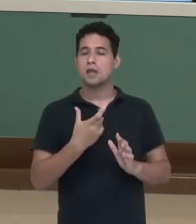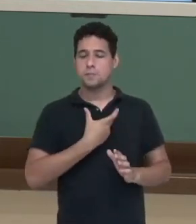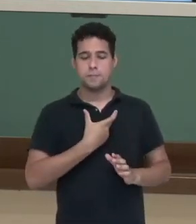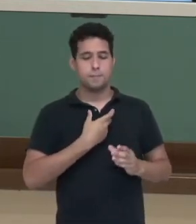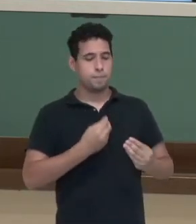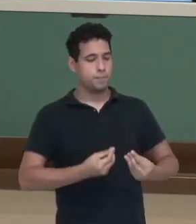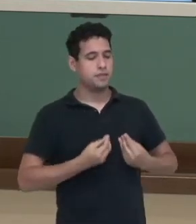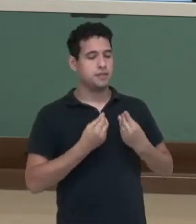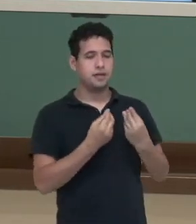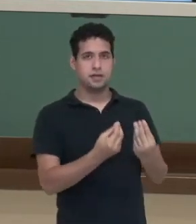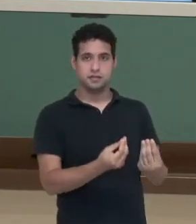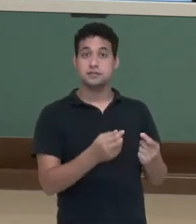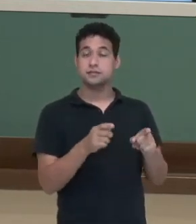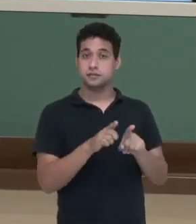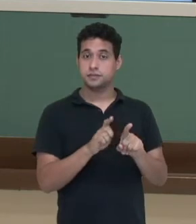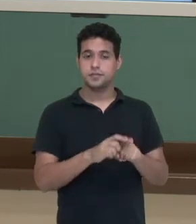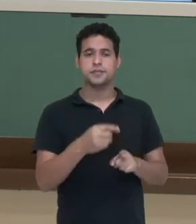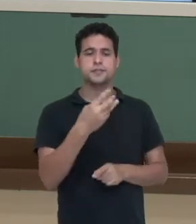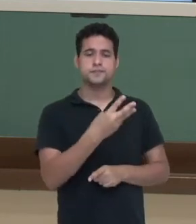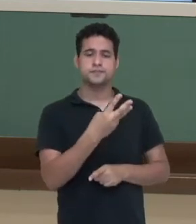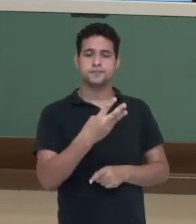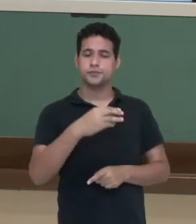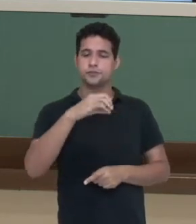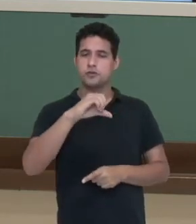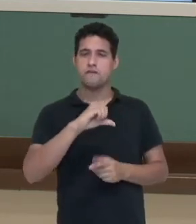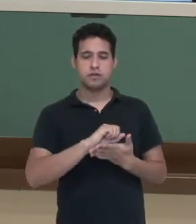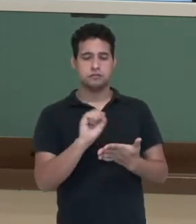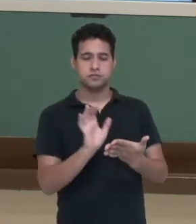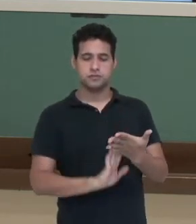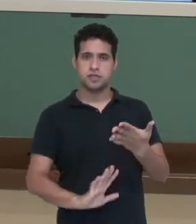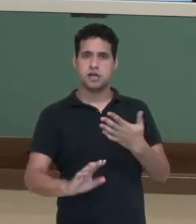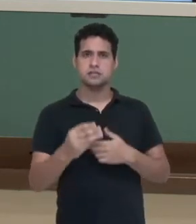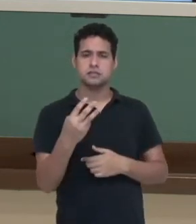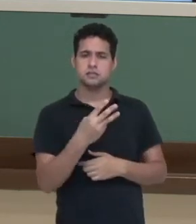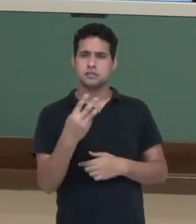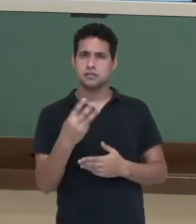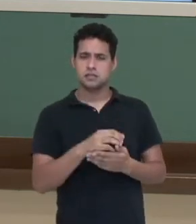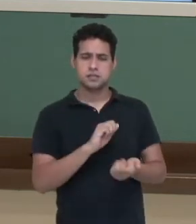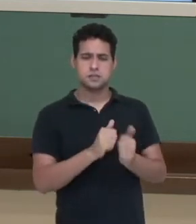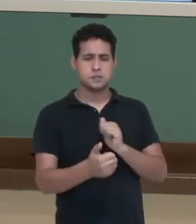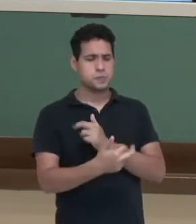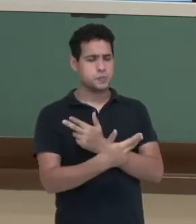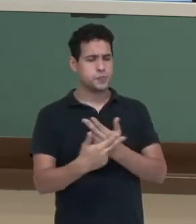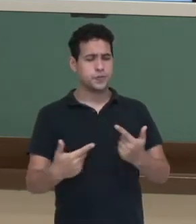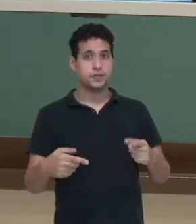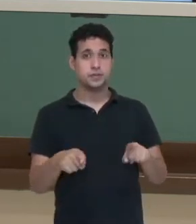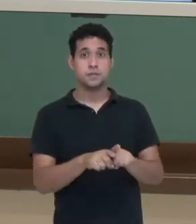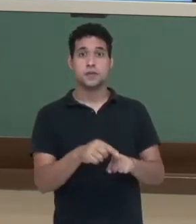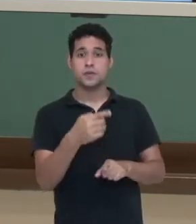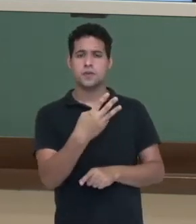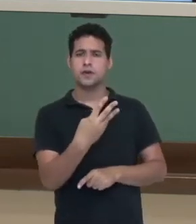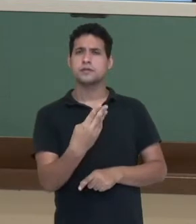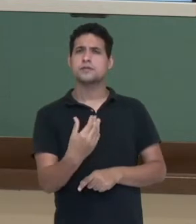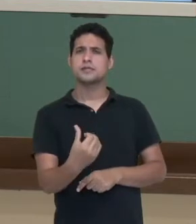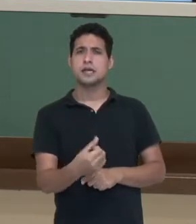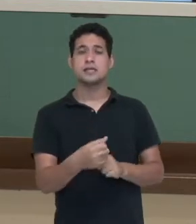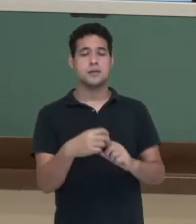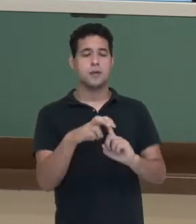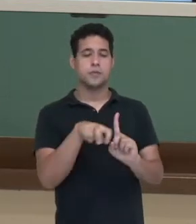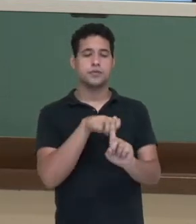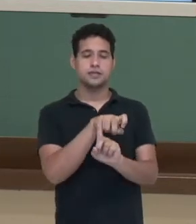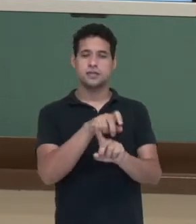medalhas em 339 provas, 33 esportes e 46